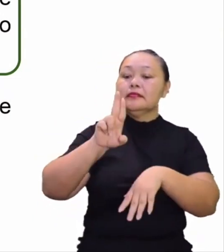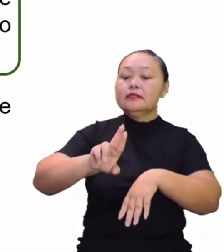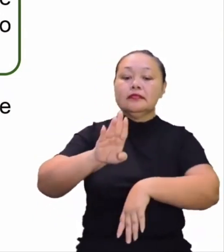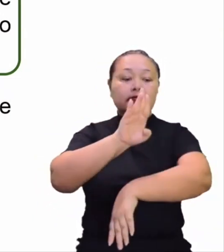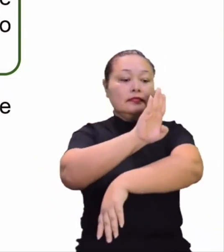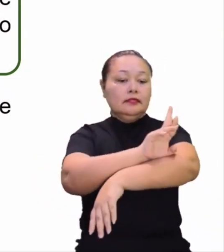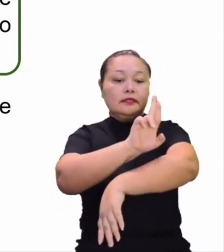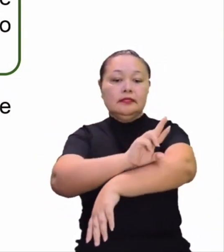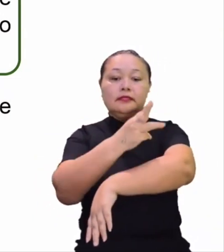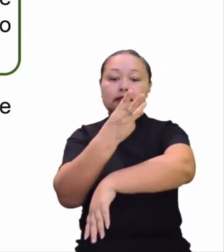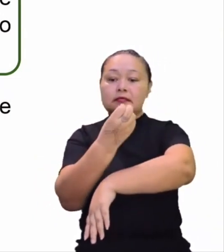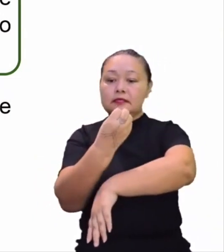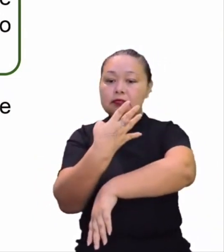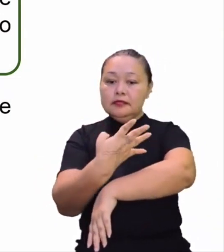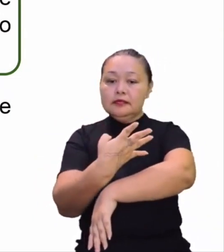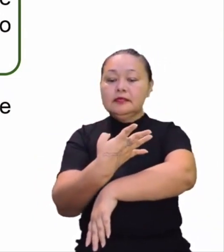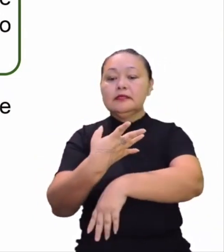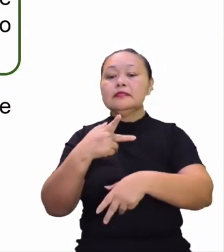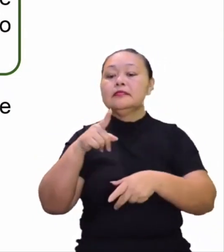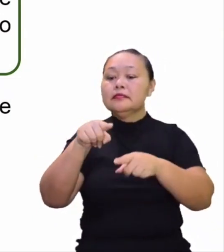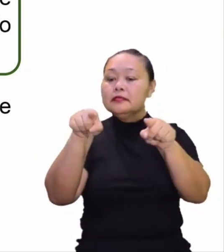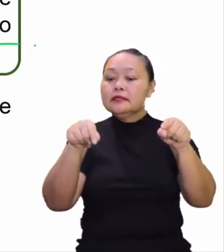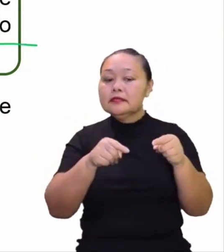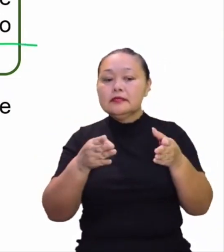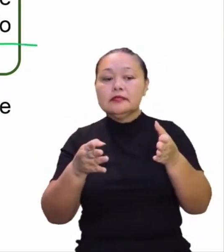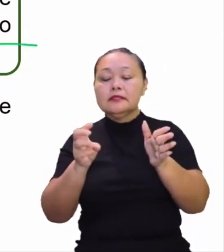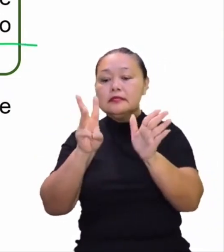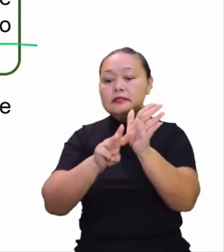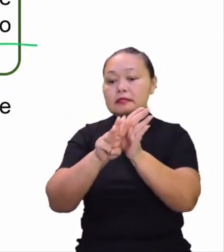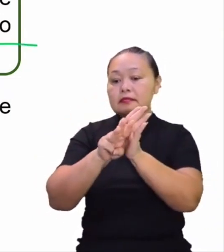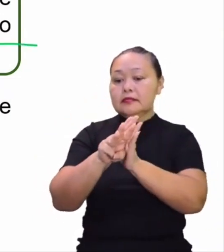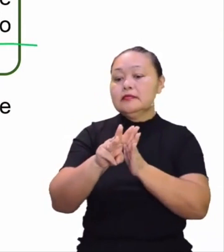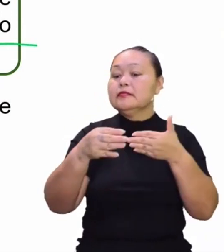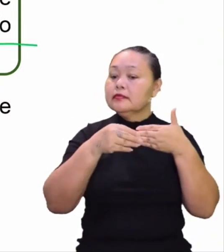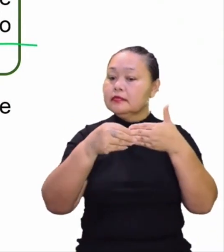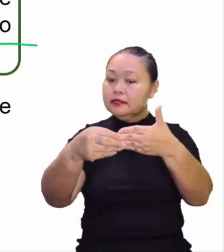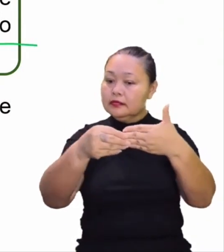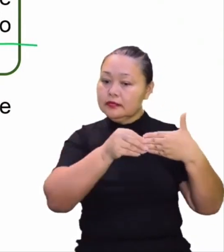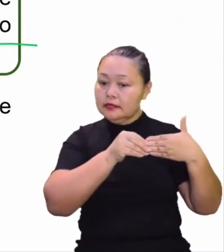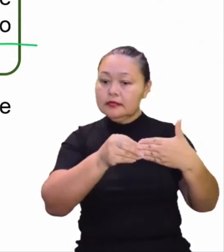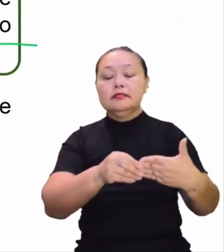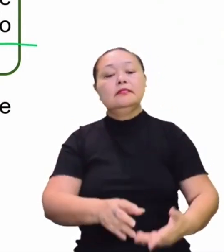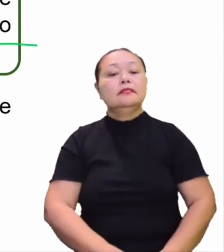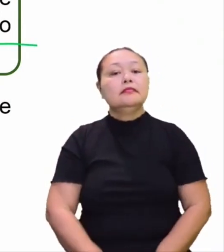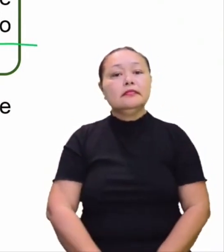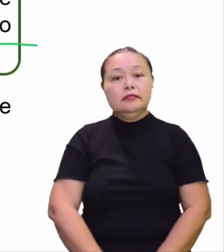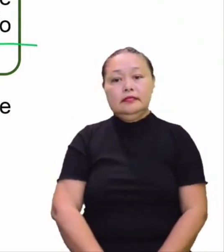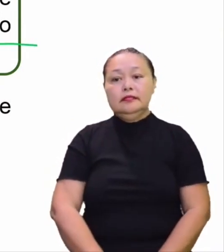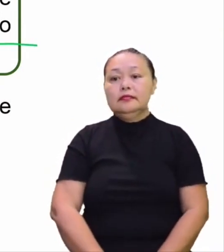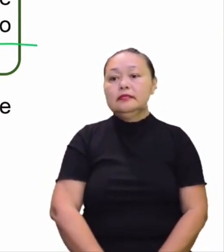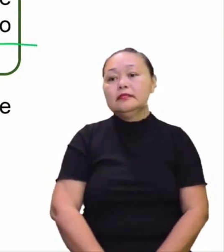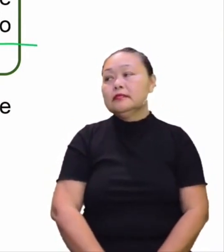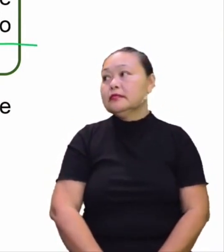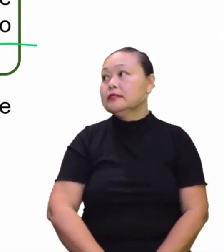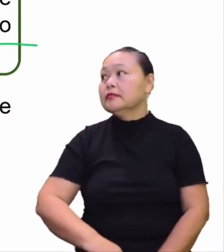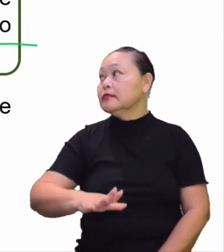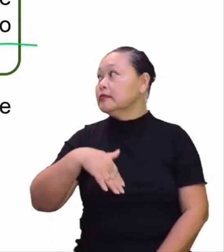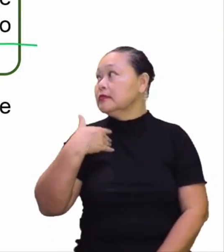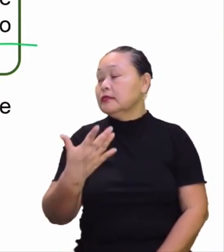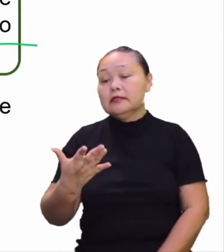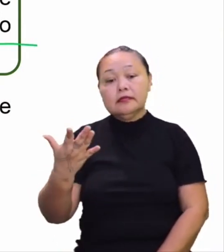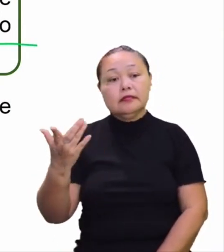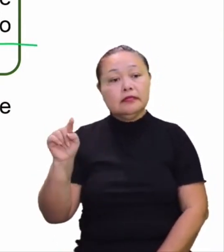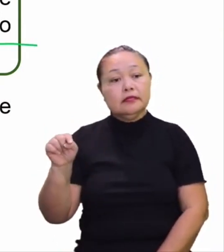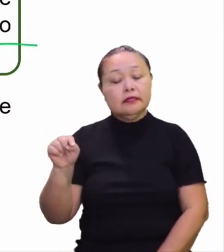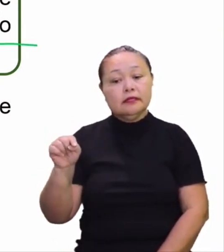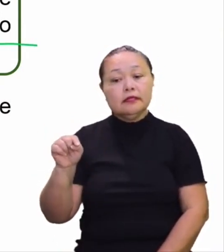utilizando a BR-364 e a hidrovia do Madeira. Muito bem. Vamos lá. Inclusive,